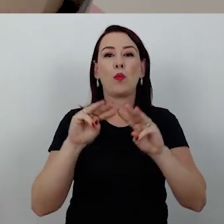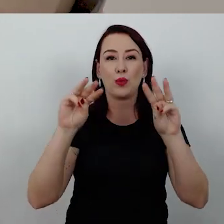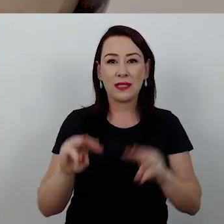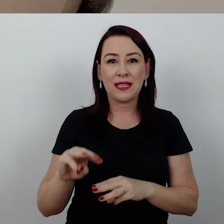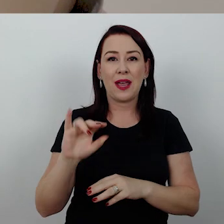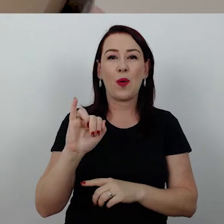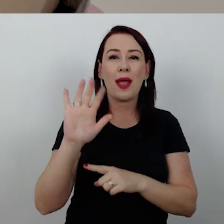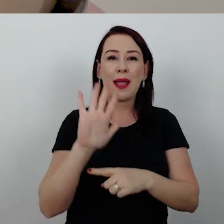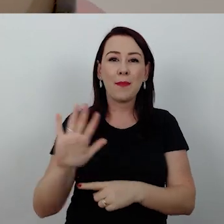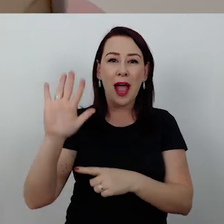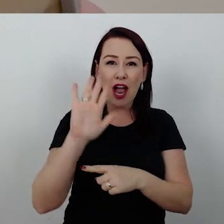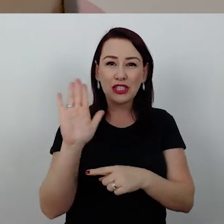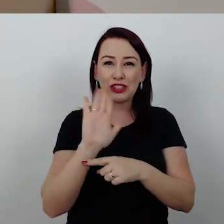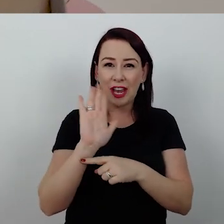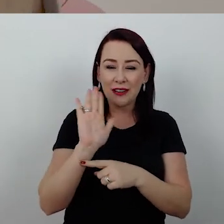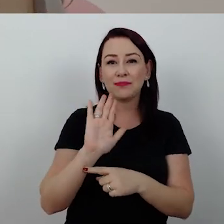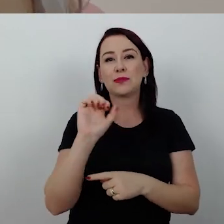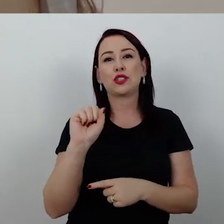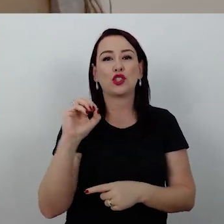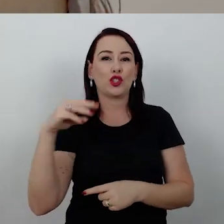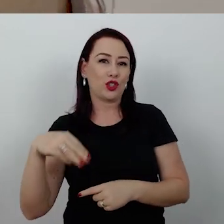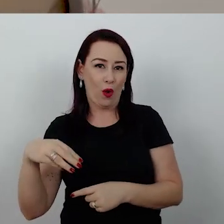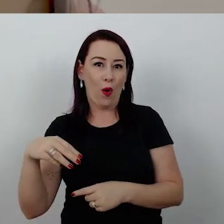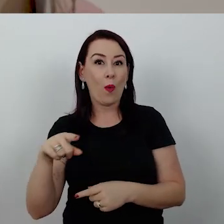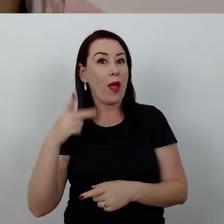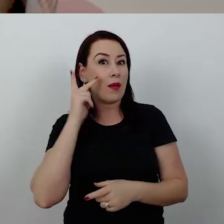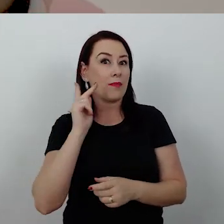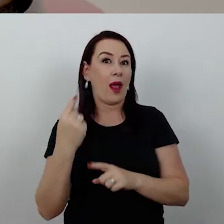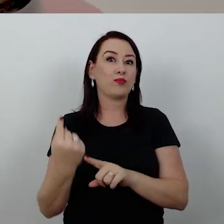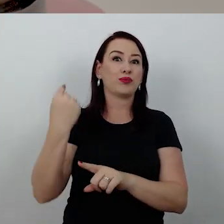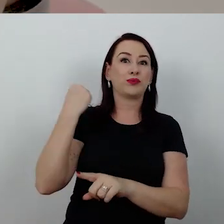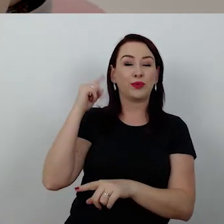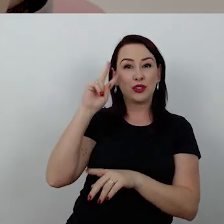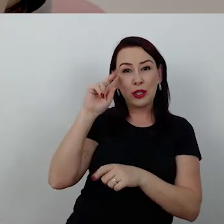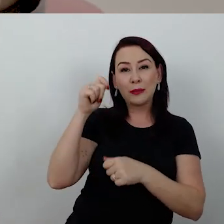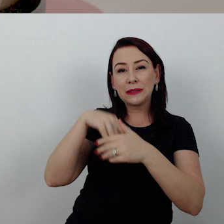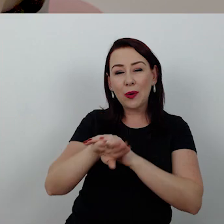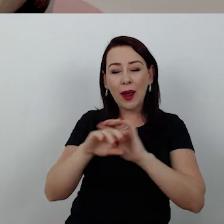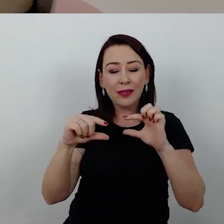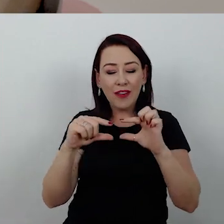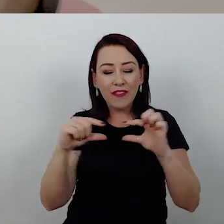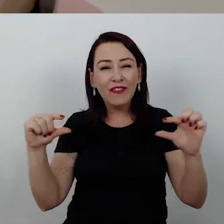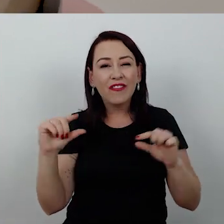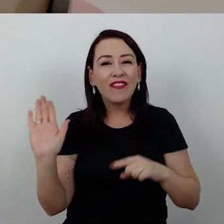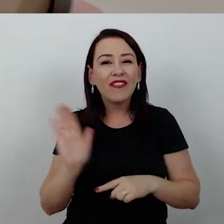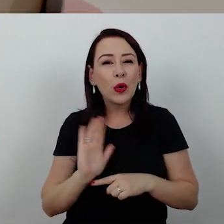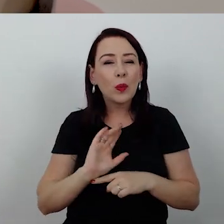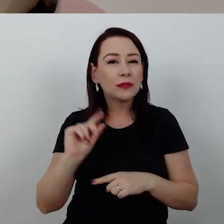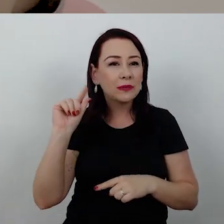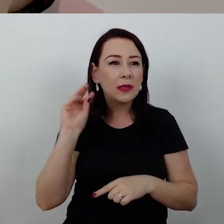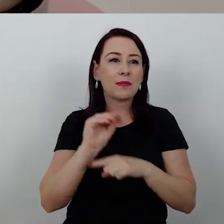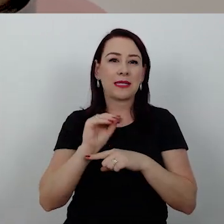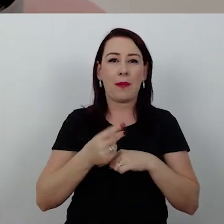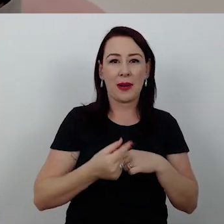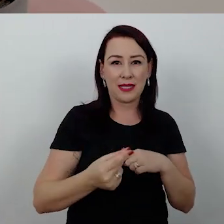que tem um acervo muito importante do cinema mineiro, do cinema nacional. Enfim, muitas películas que estão ali